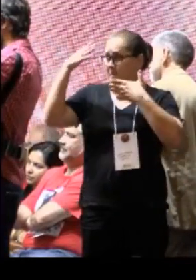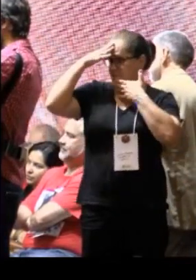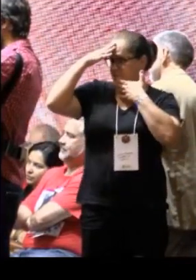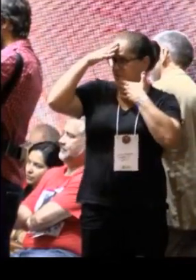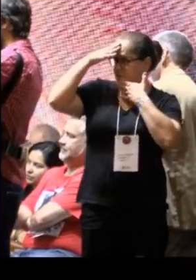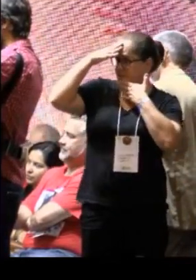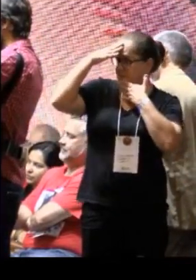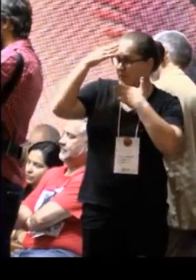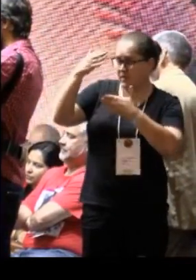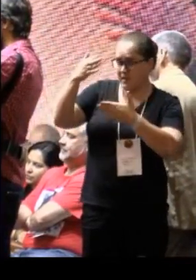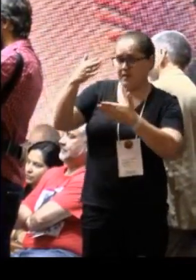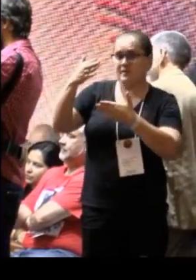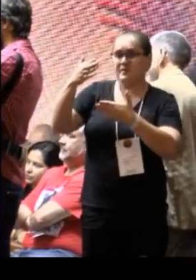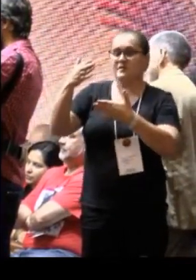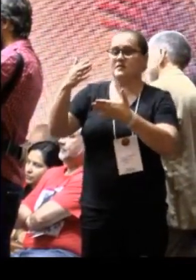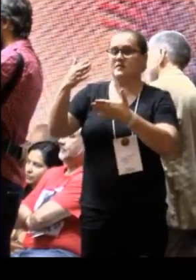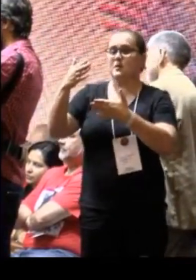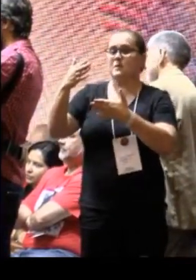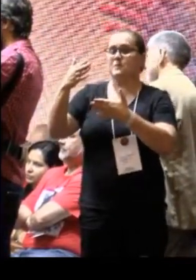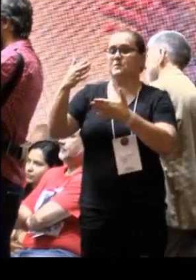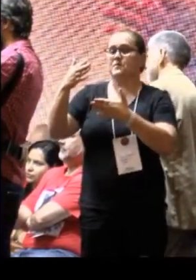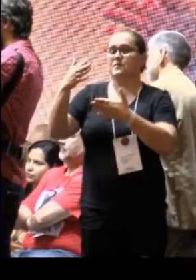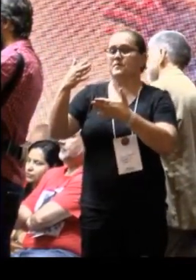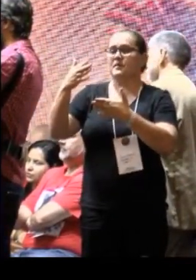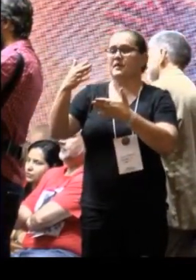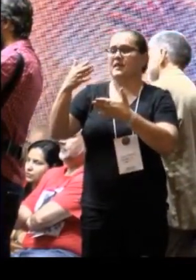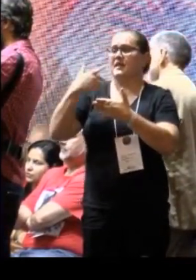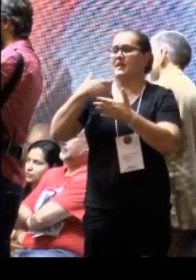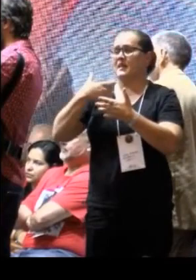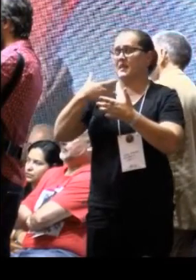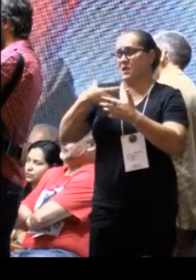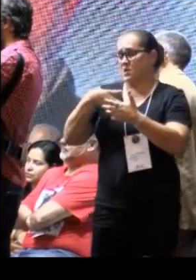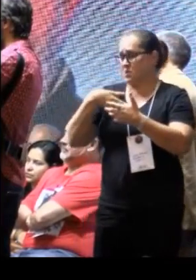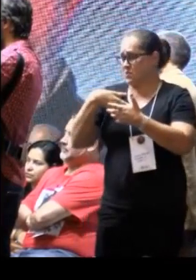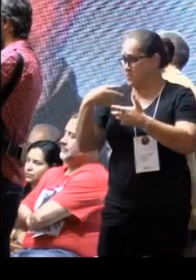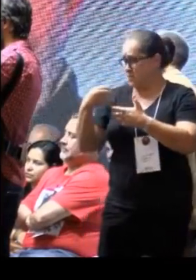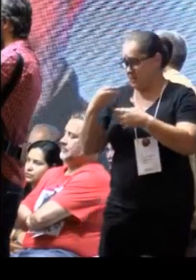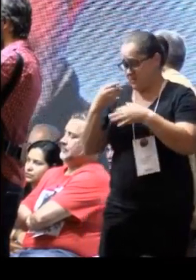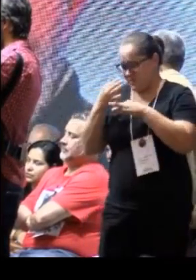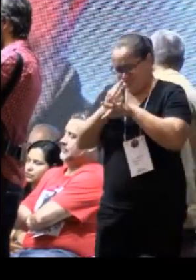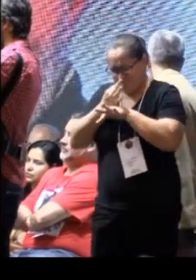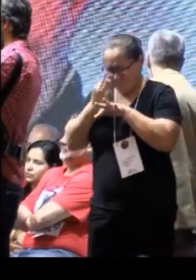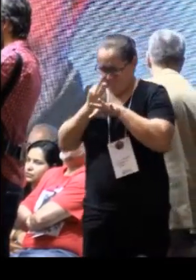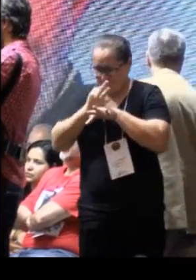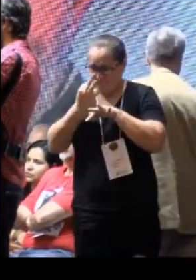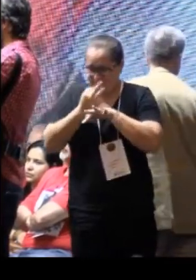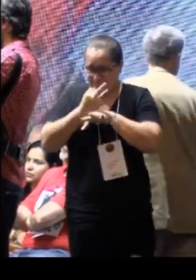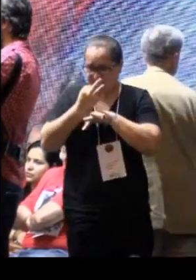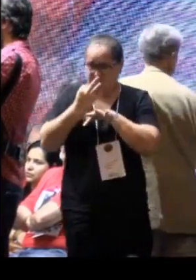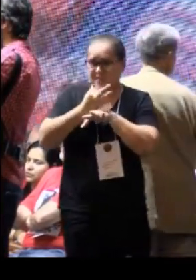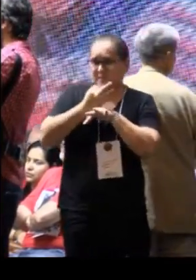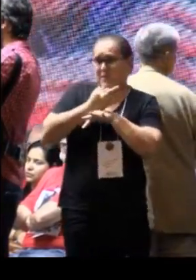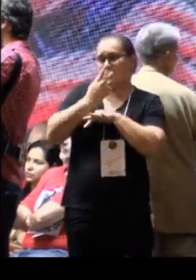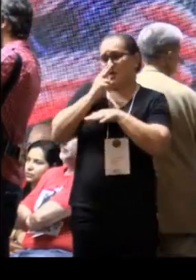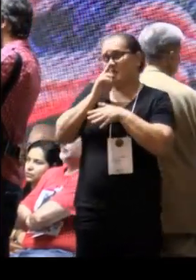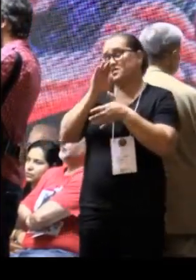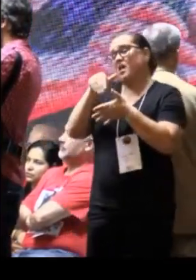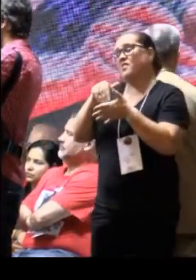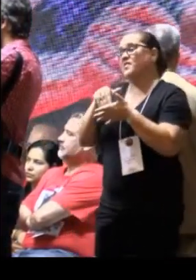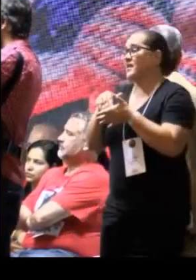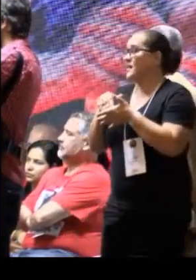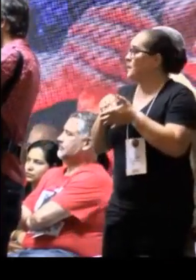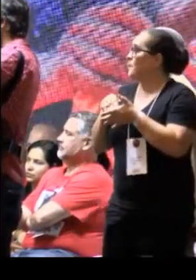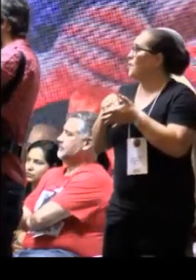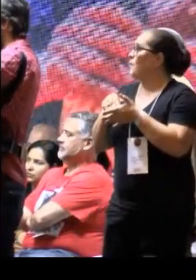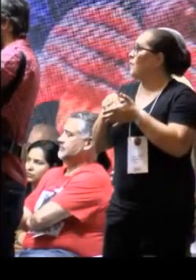agradecer os meus filhos que suportaram a minha ausência, eu acho que até não muito